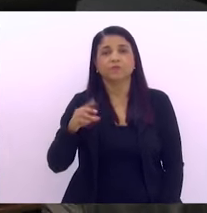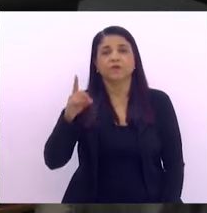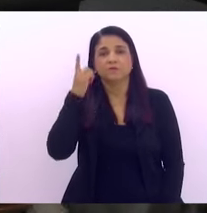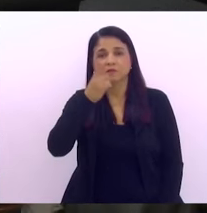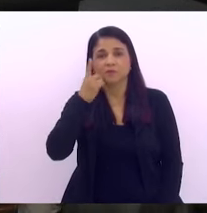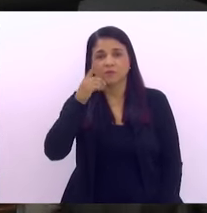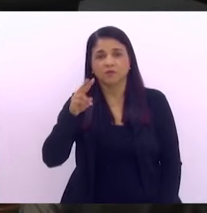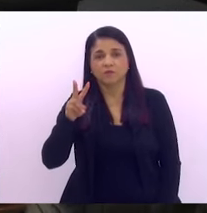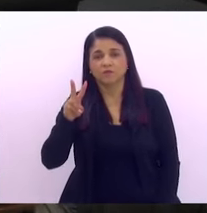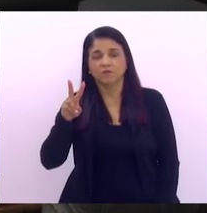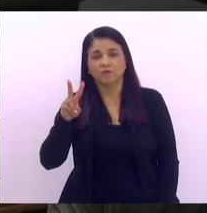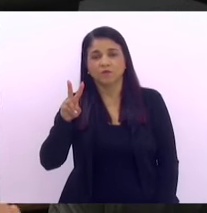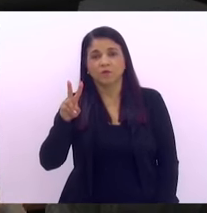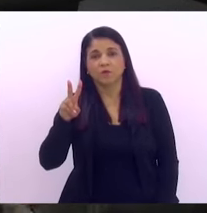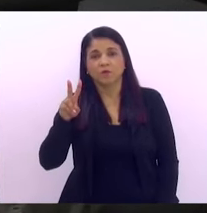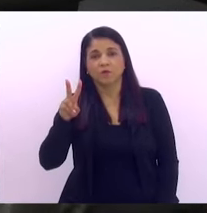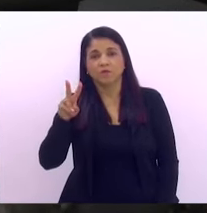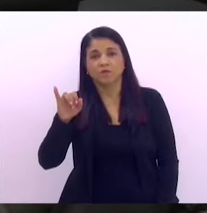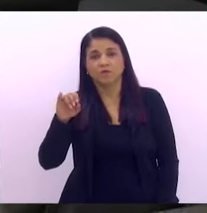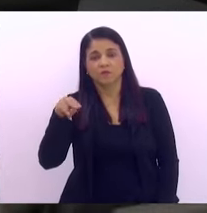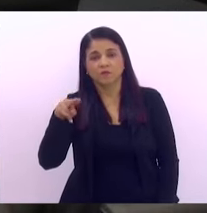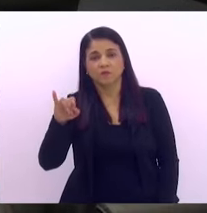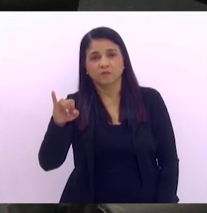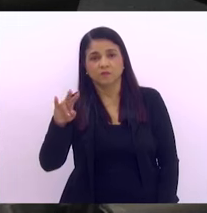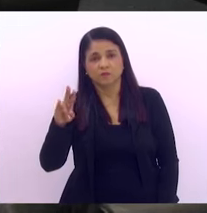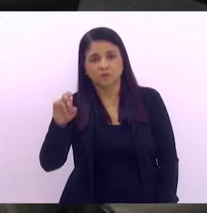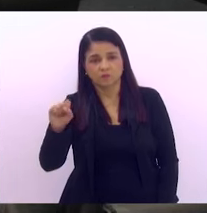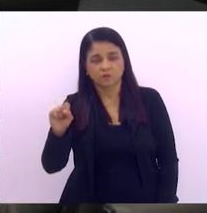deputado Vinícius Cozolino,